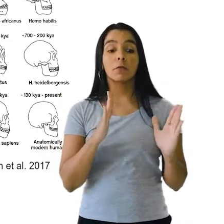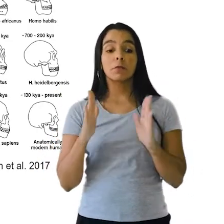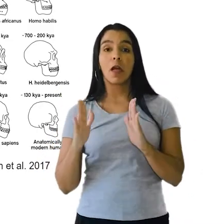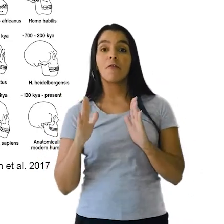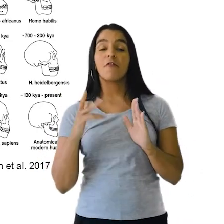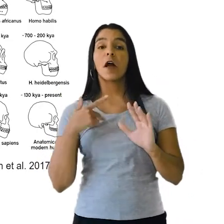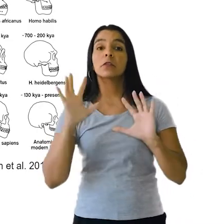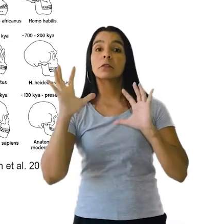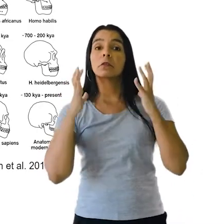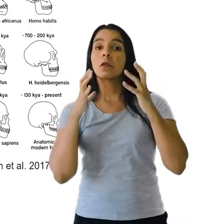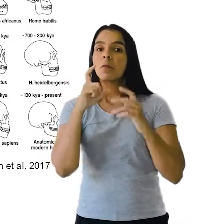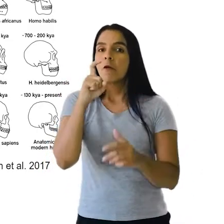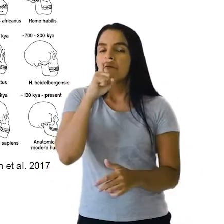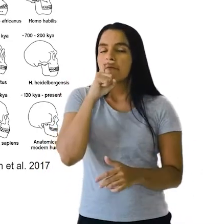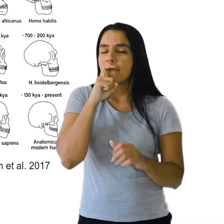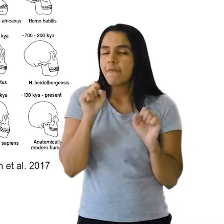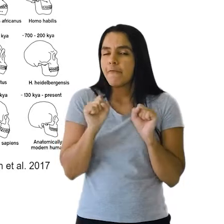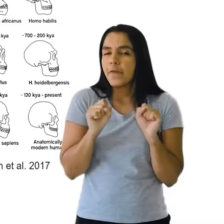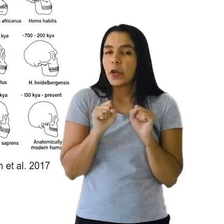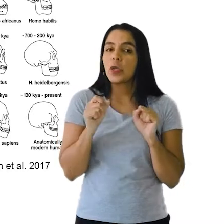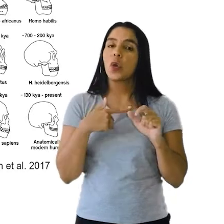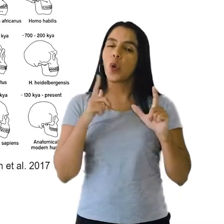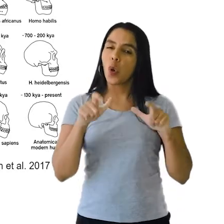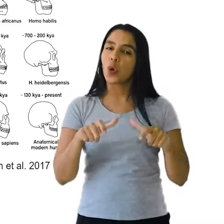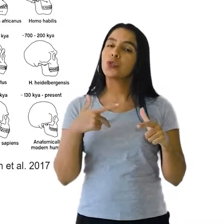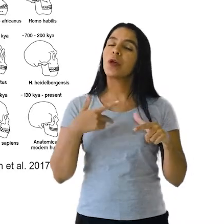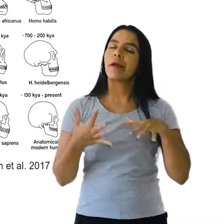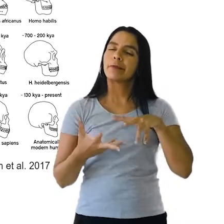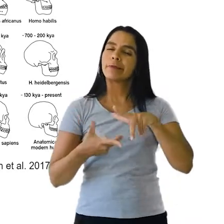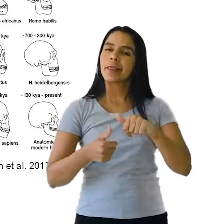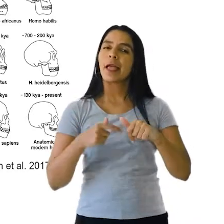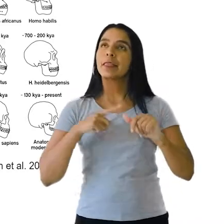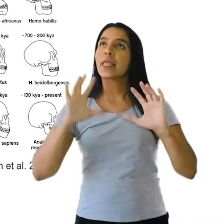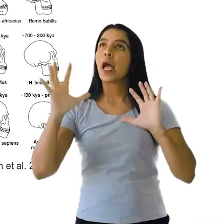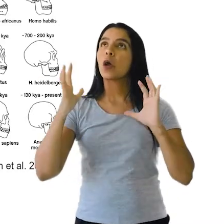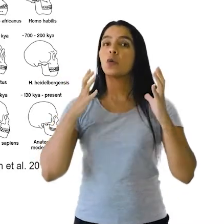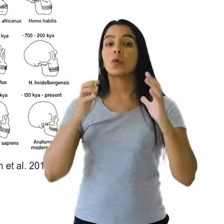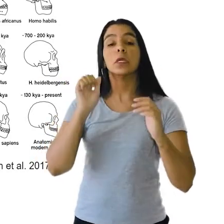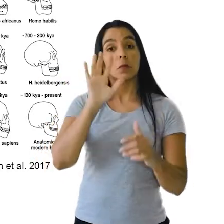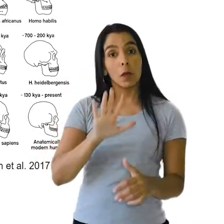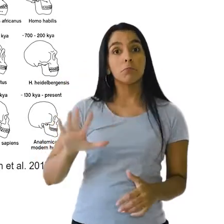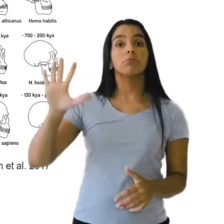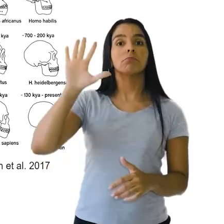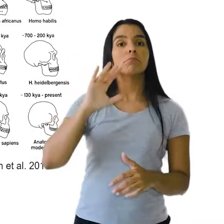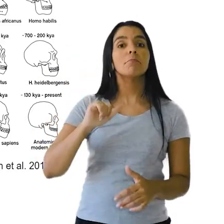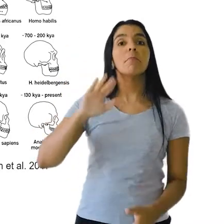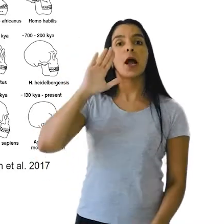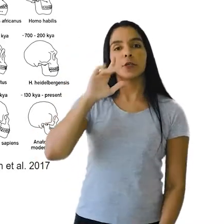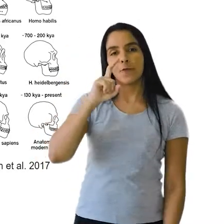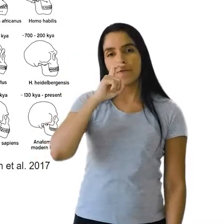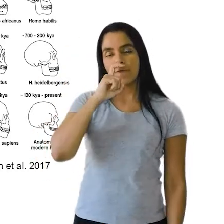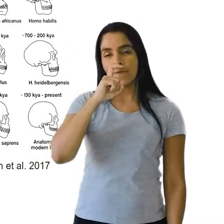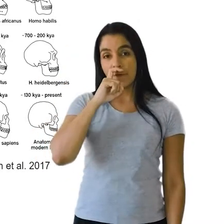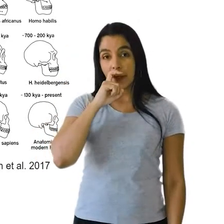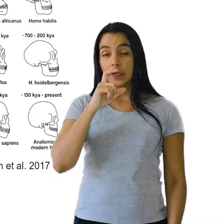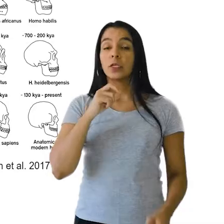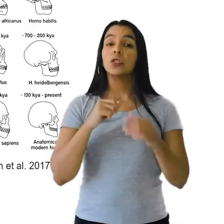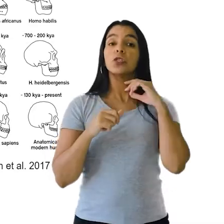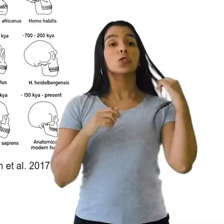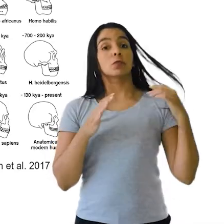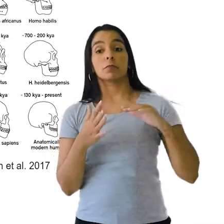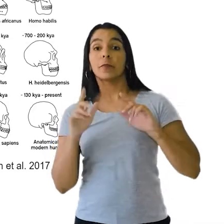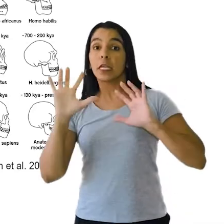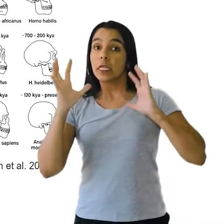acontece justamente na fase de clima frio. Então, na fase onde a Terra está com um clima